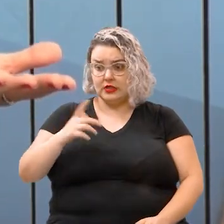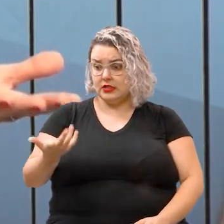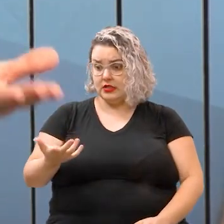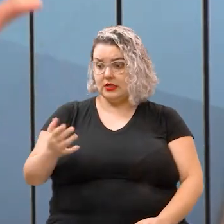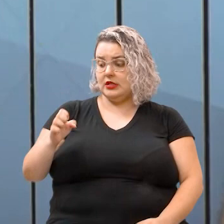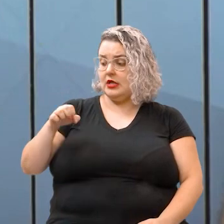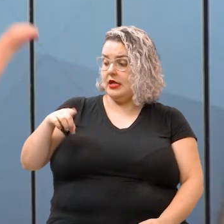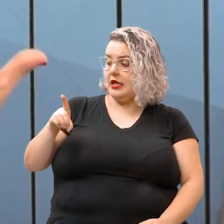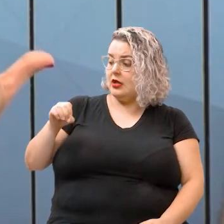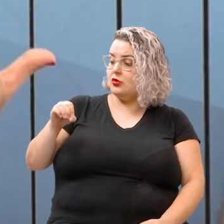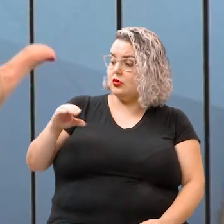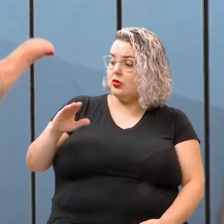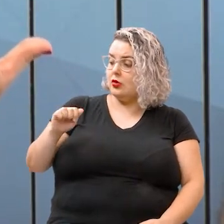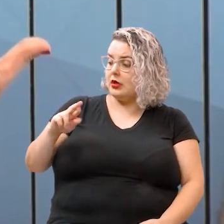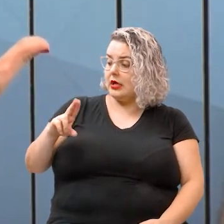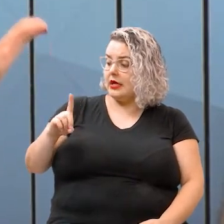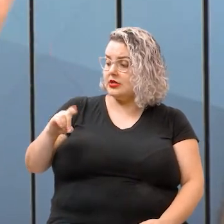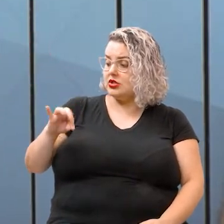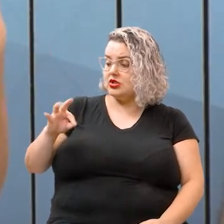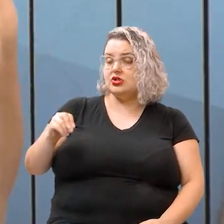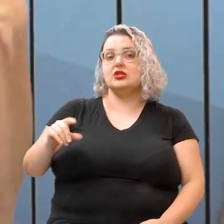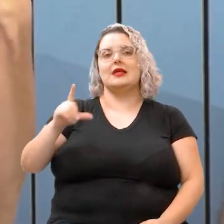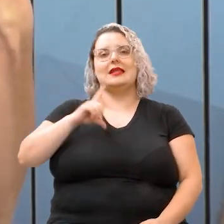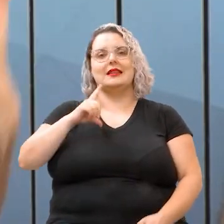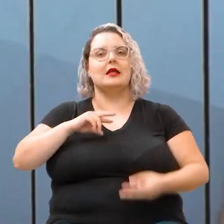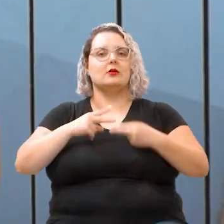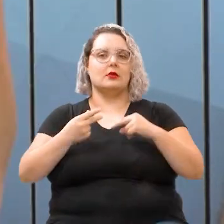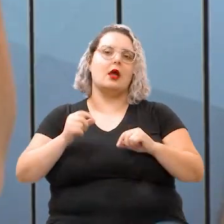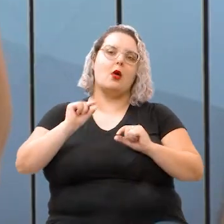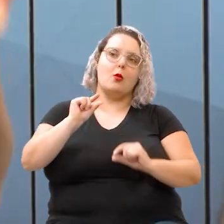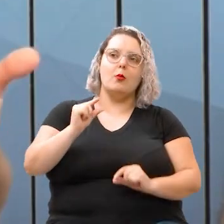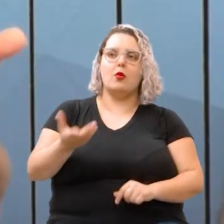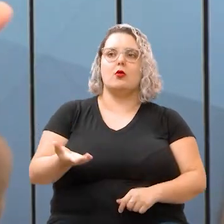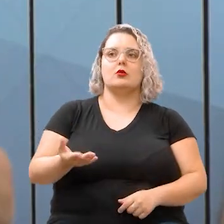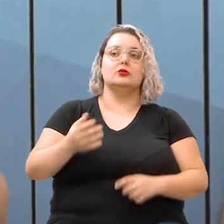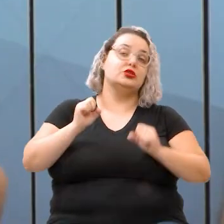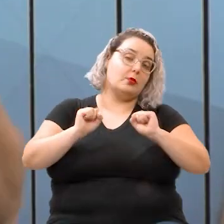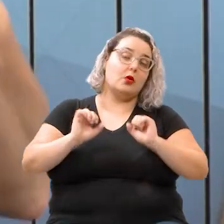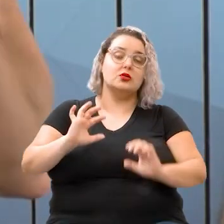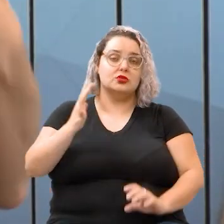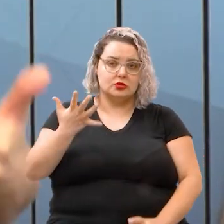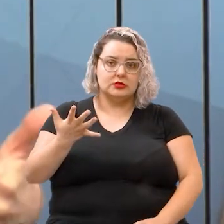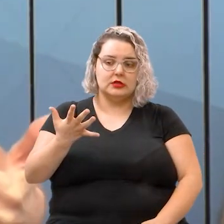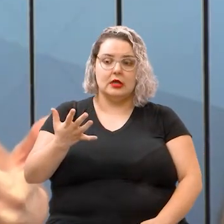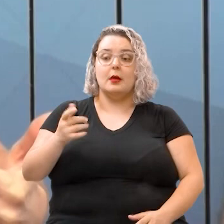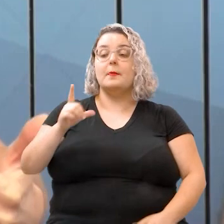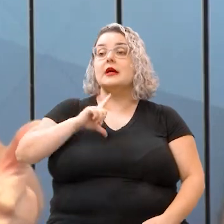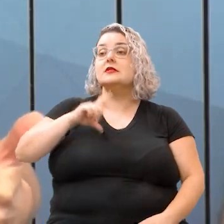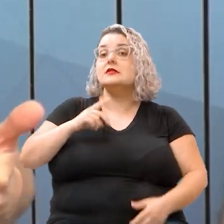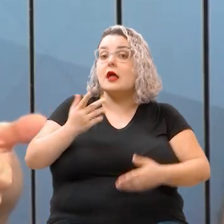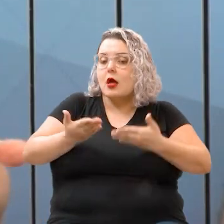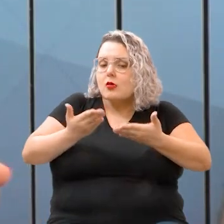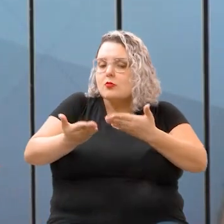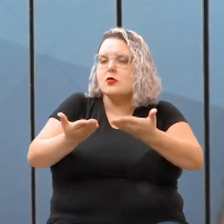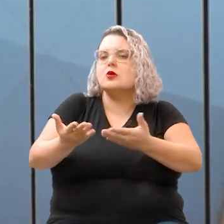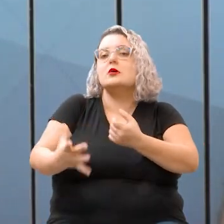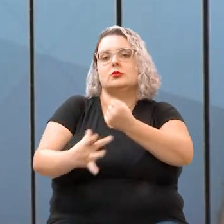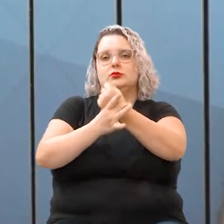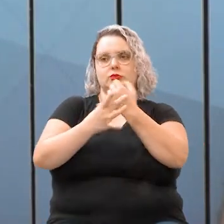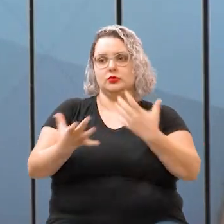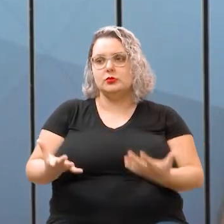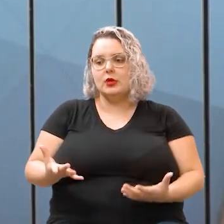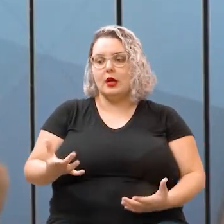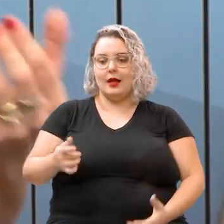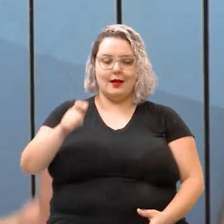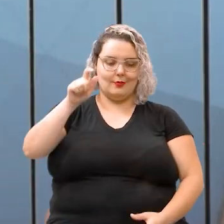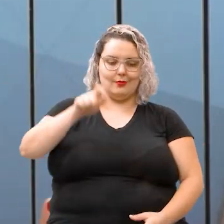da endocardite. Tem uma predisposição da pessoa, mas a gente também consegue fazer uma cobertura antibiótica e fazer um procedimento com segurança. Não é porque essa pessoa que